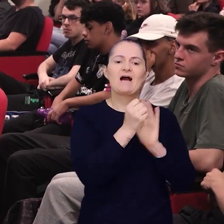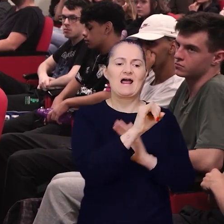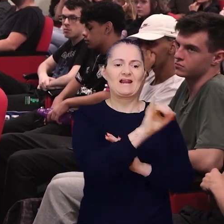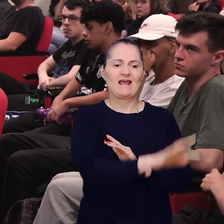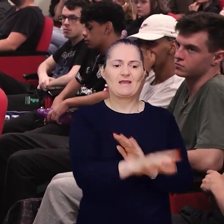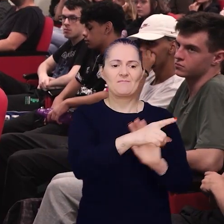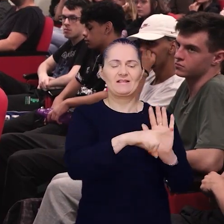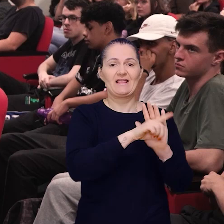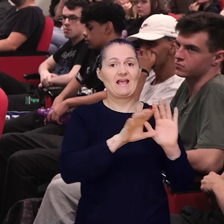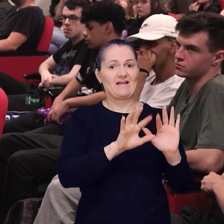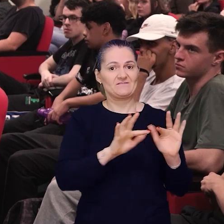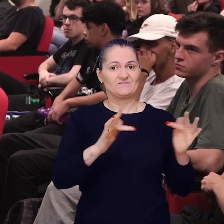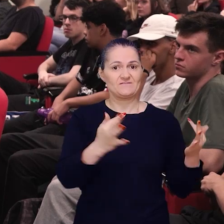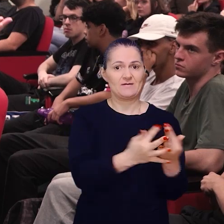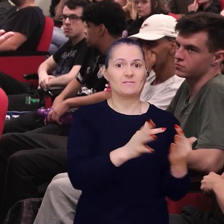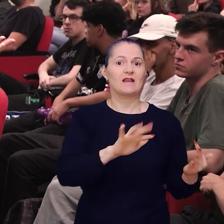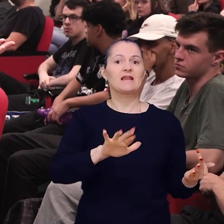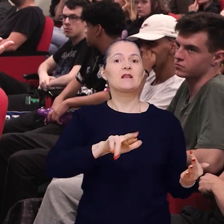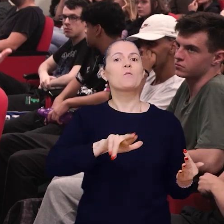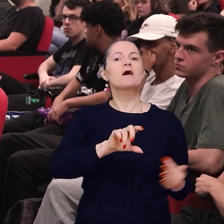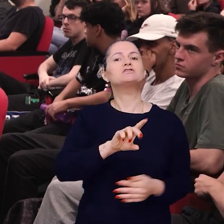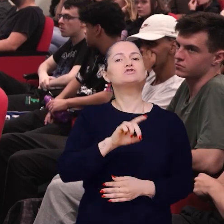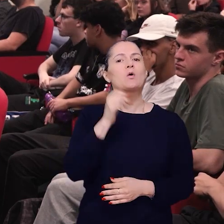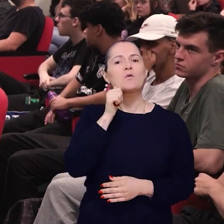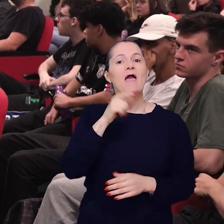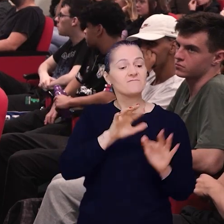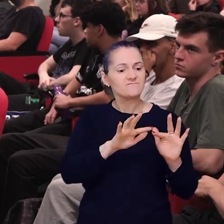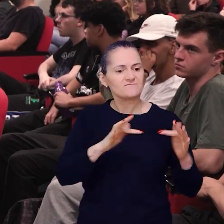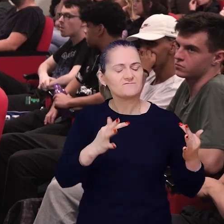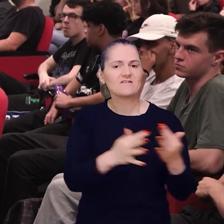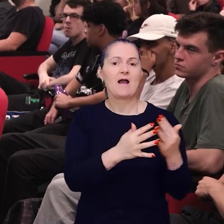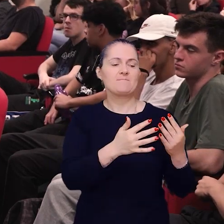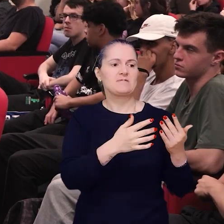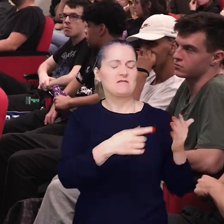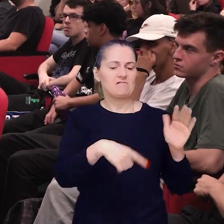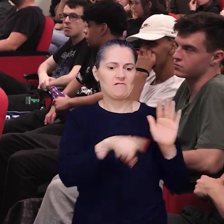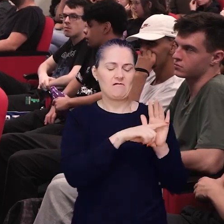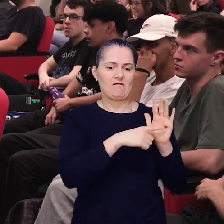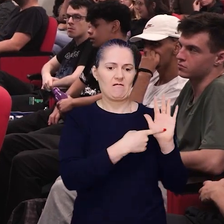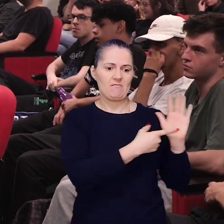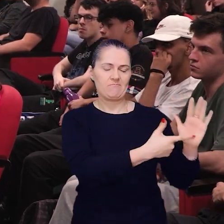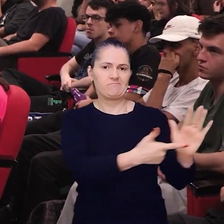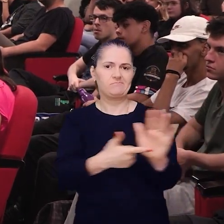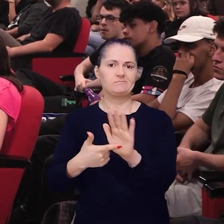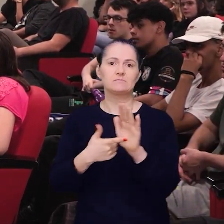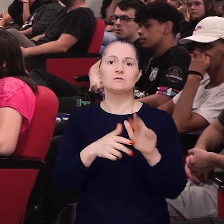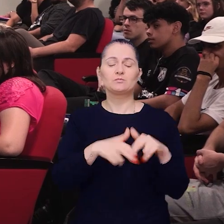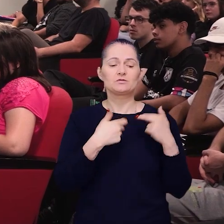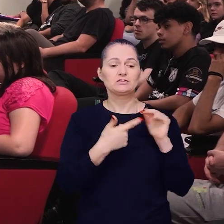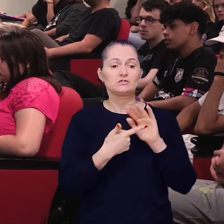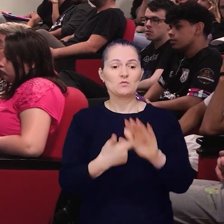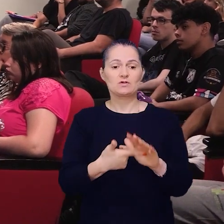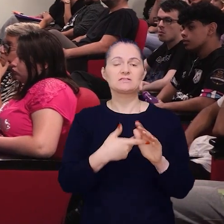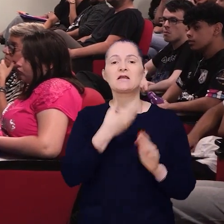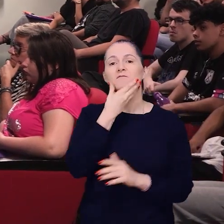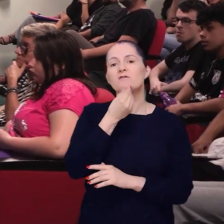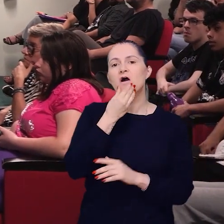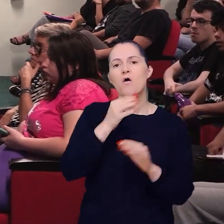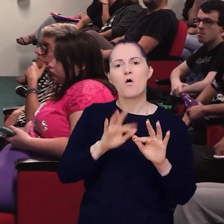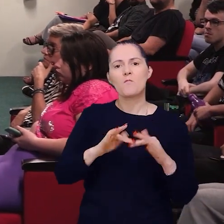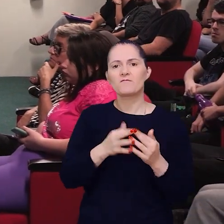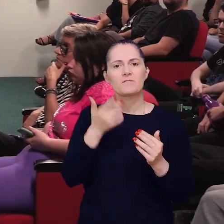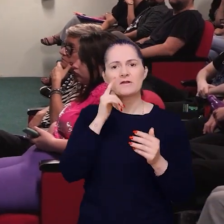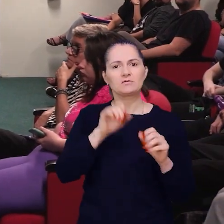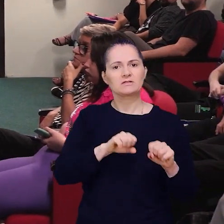honra da família, não era nem a honra da mulher em si, mas atestava a incapacidade dos homens da família em